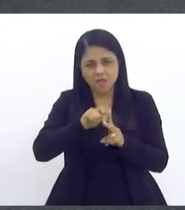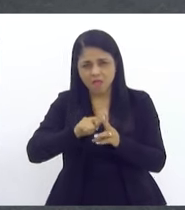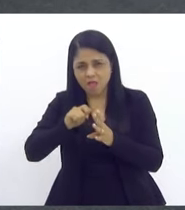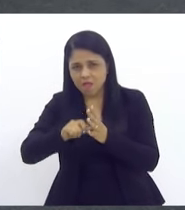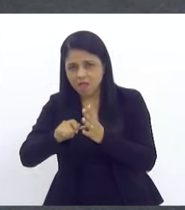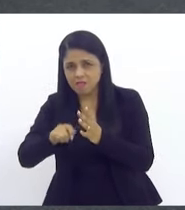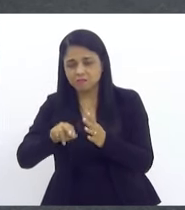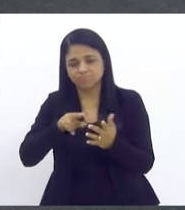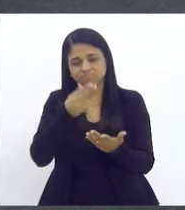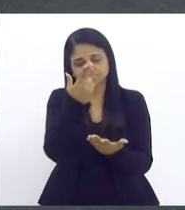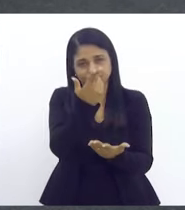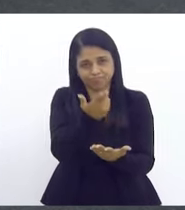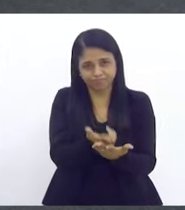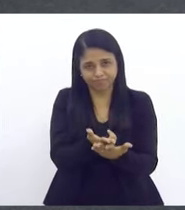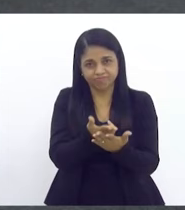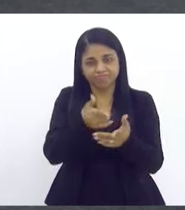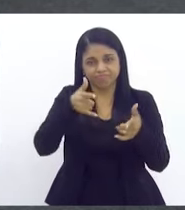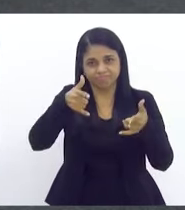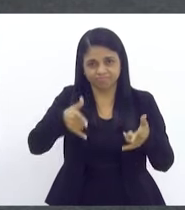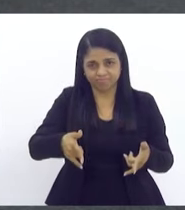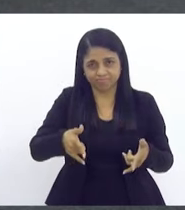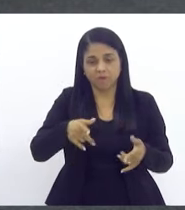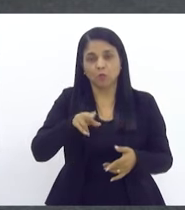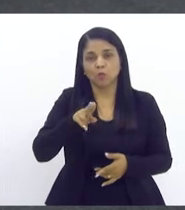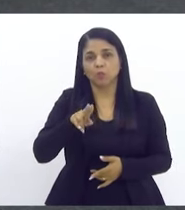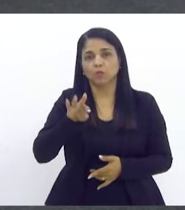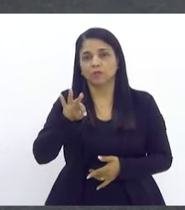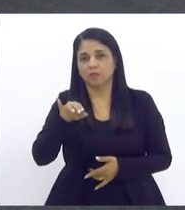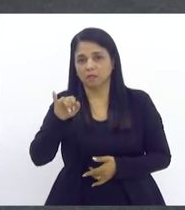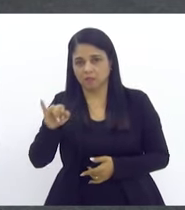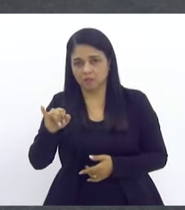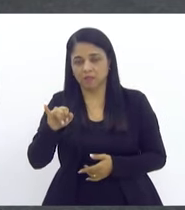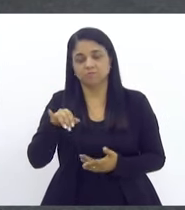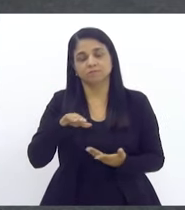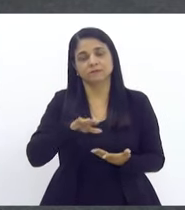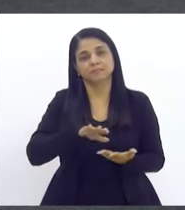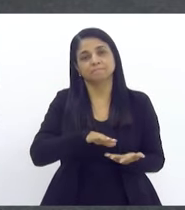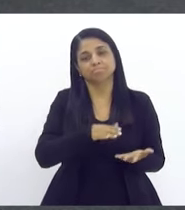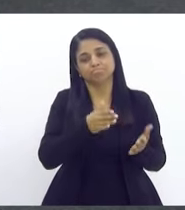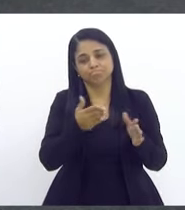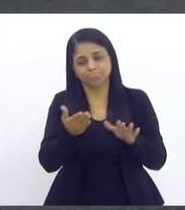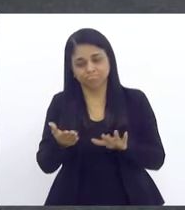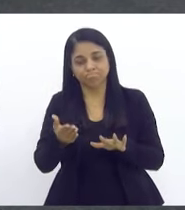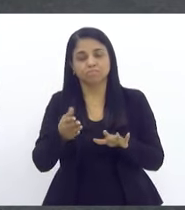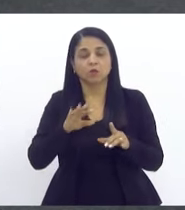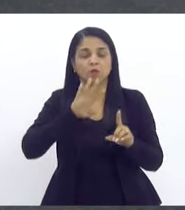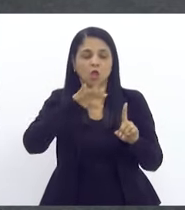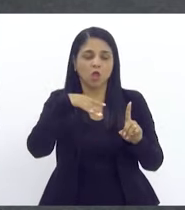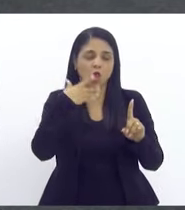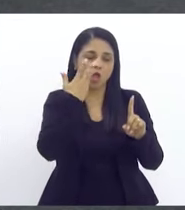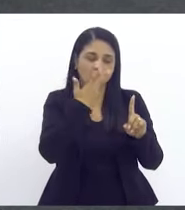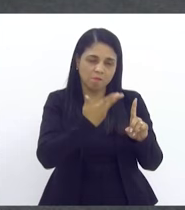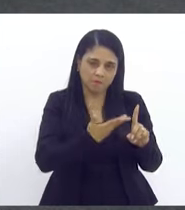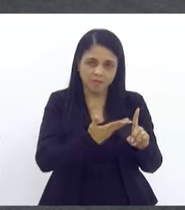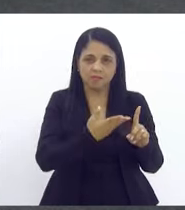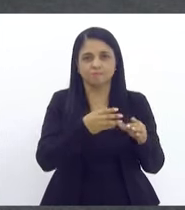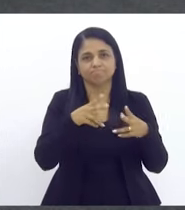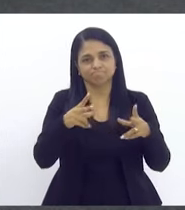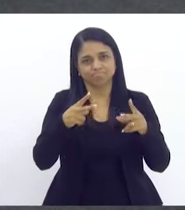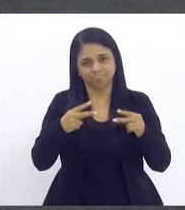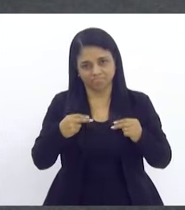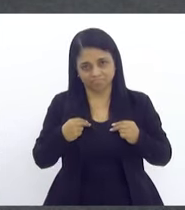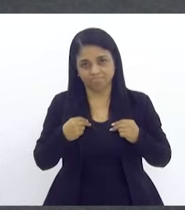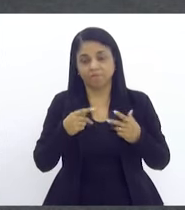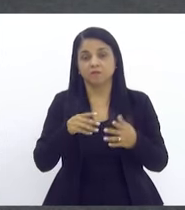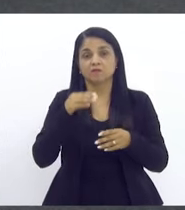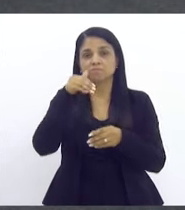UTI, e, infelizmente, fez a passagem e nos deixou, e essa homenagem é mais que merecida. Agradecer também a todos os deputados o voto